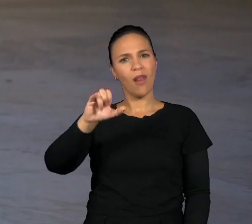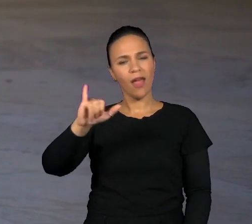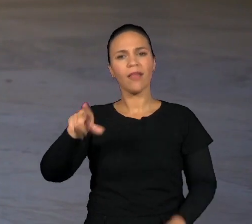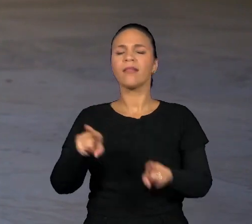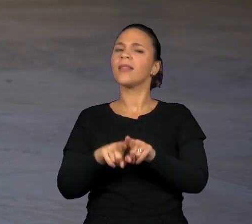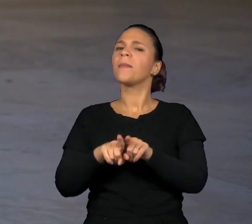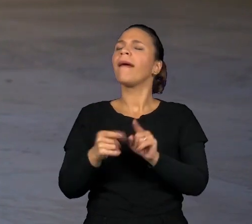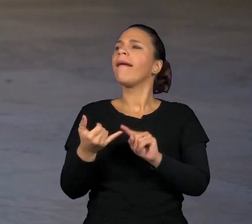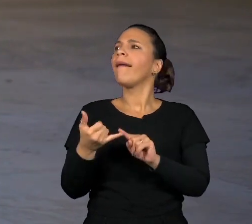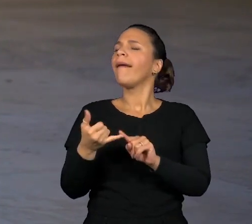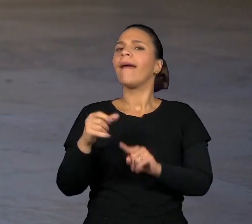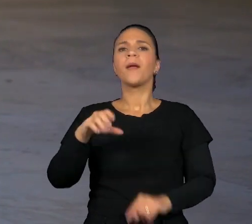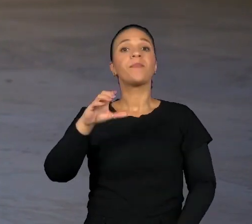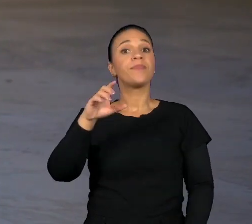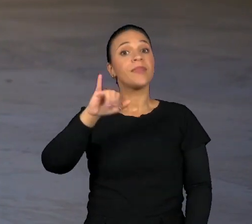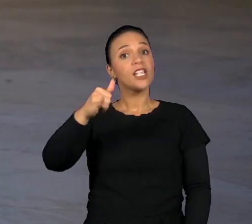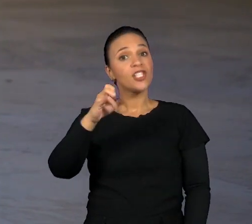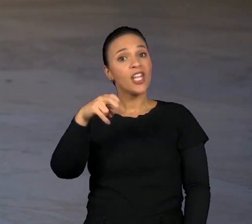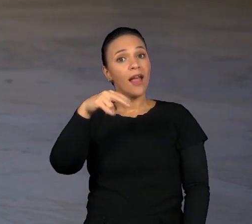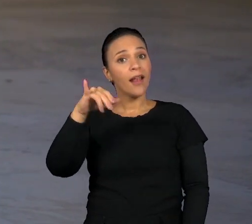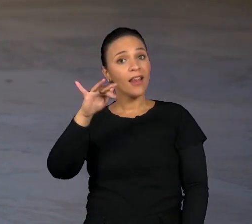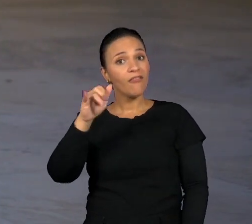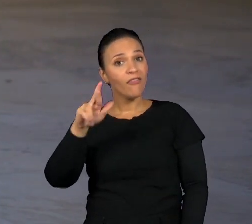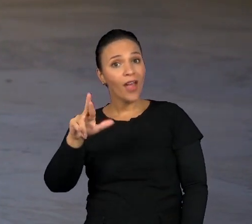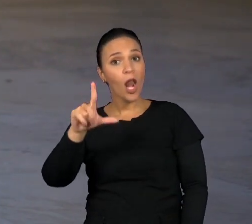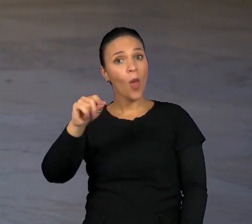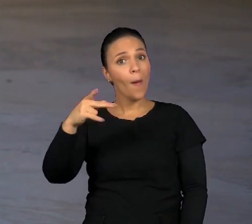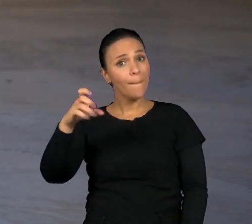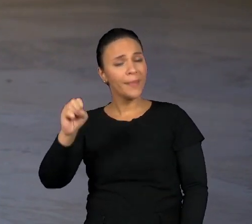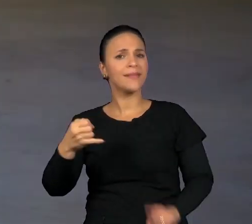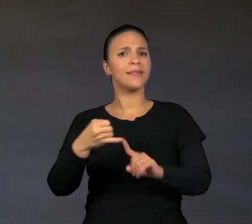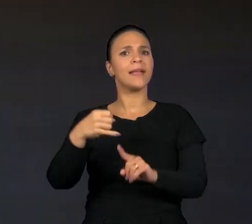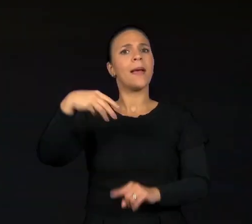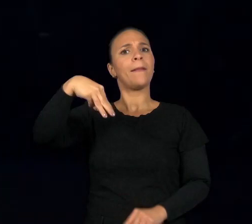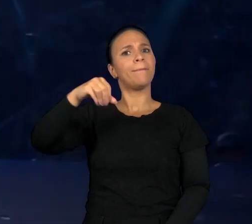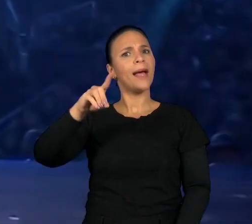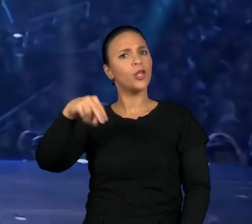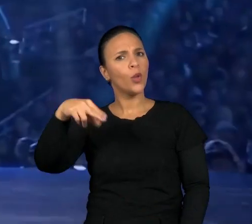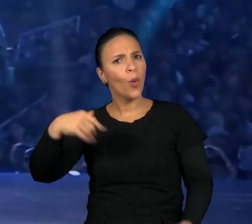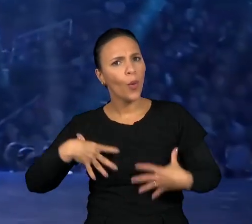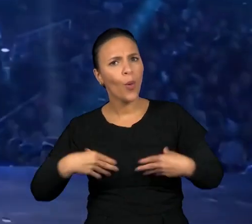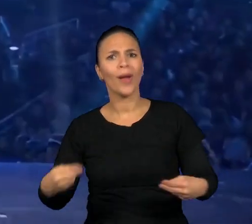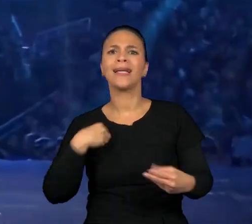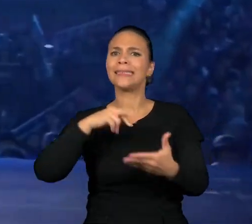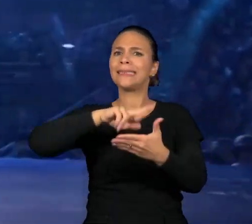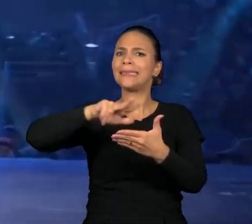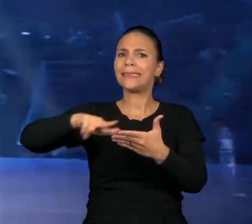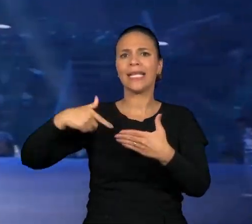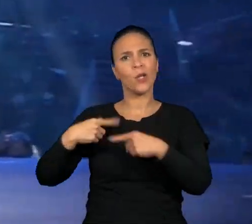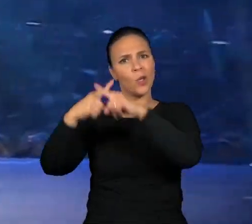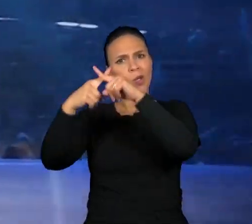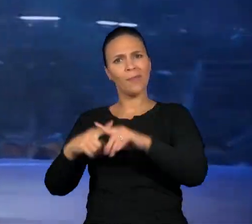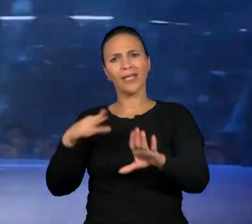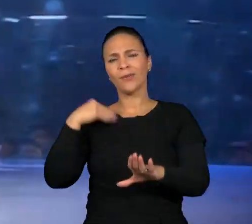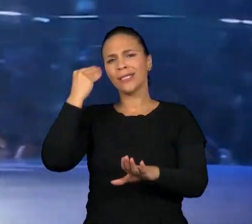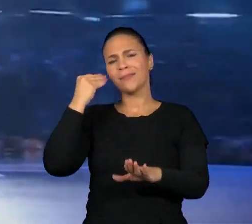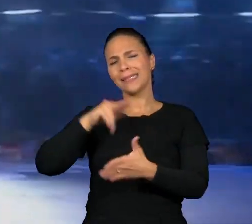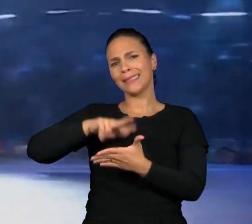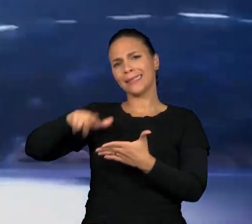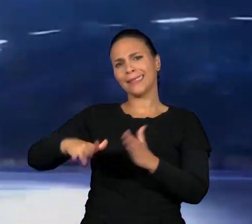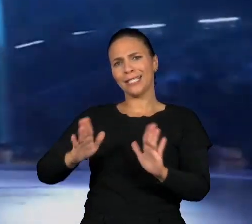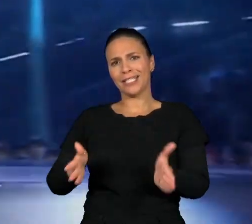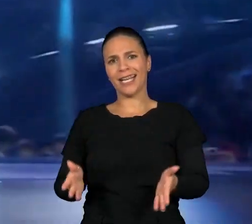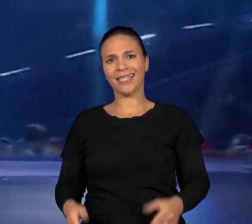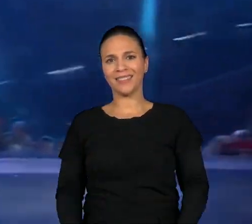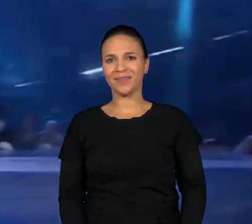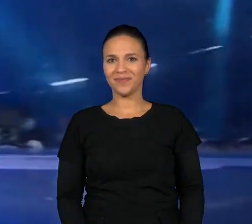artística, não só como competidor, eu tenho uma ampla bagagem com outras experiências, né? Neguinho's a viber. He's just gonna do what he feels.